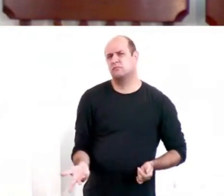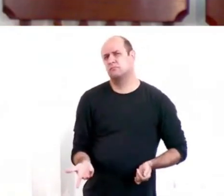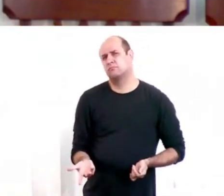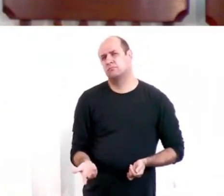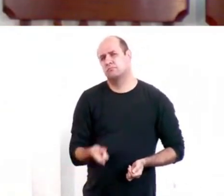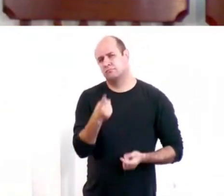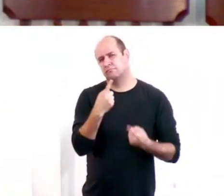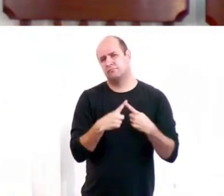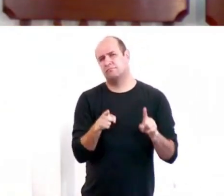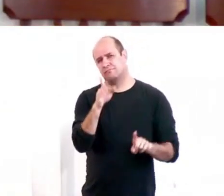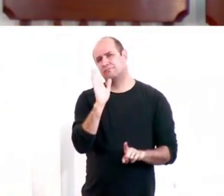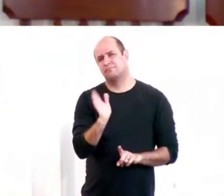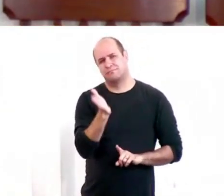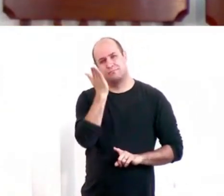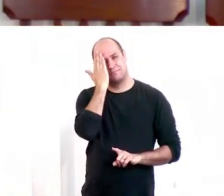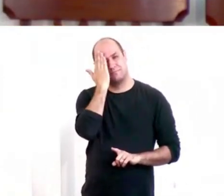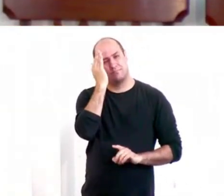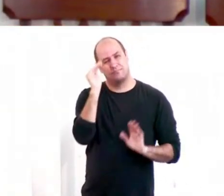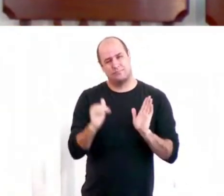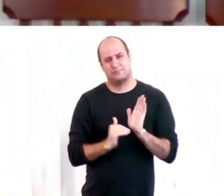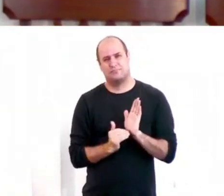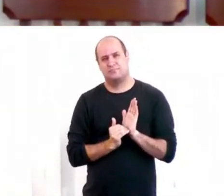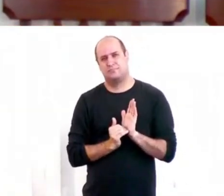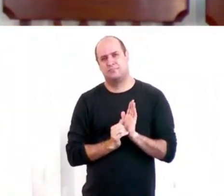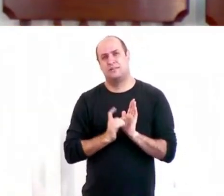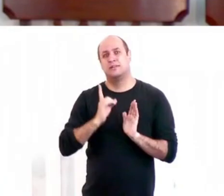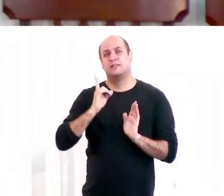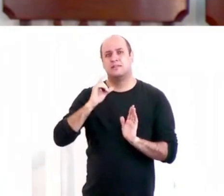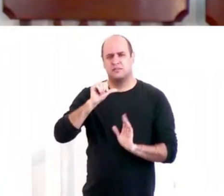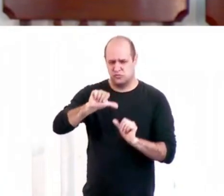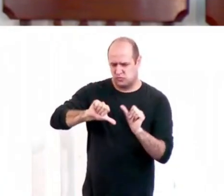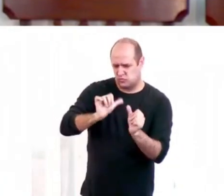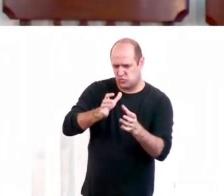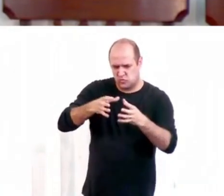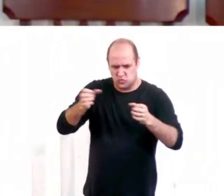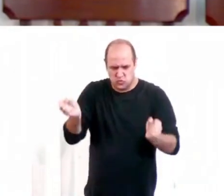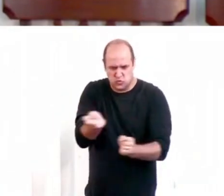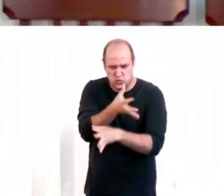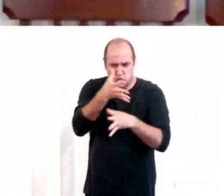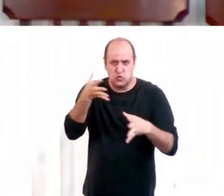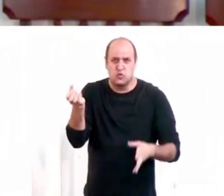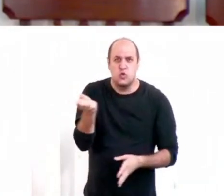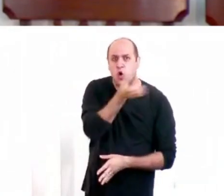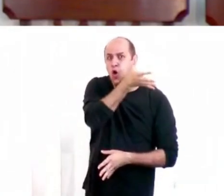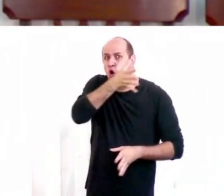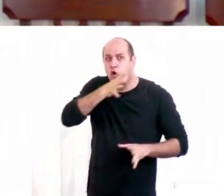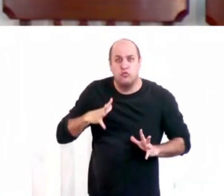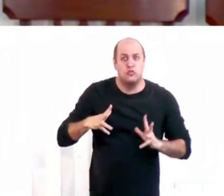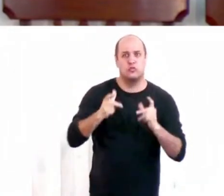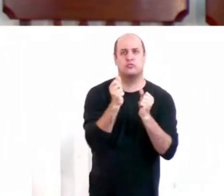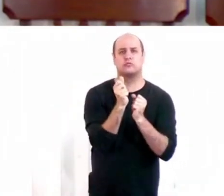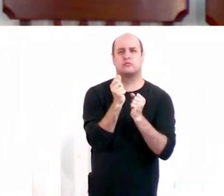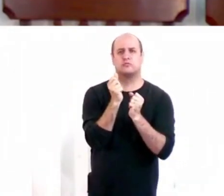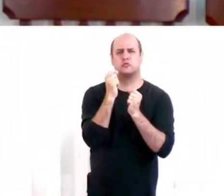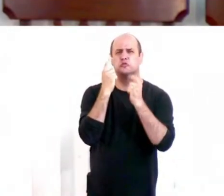sabe o final da história. Deus vai restaurar todas as coisas. Deus vai enxugar a lágrima dos nossos